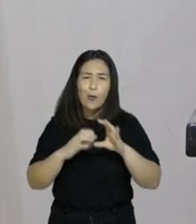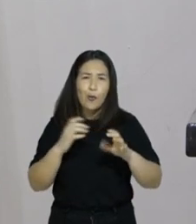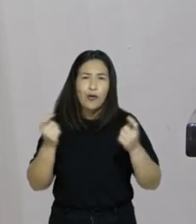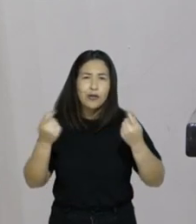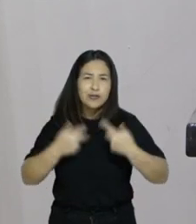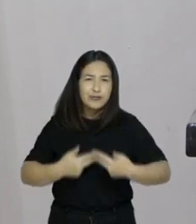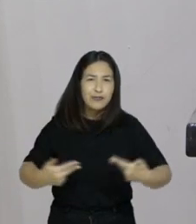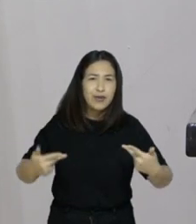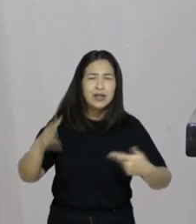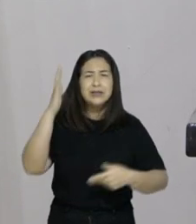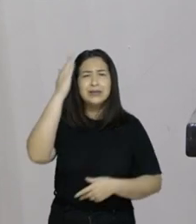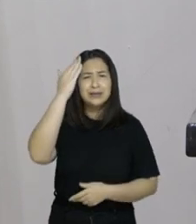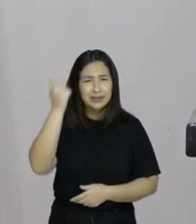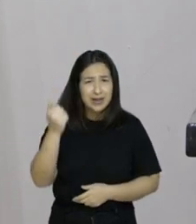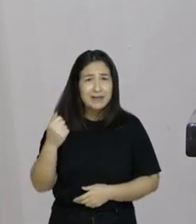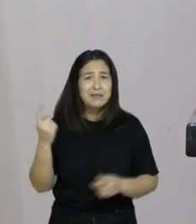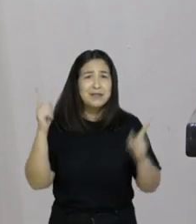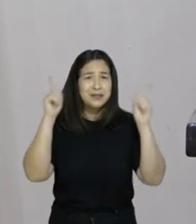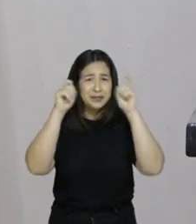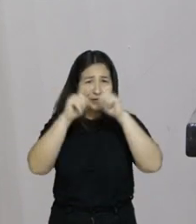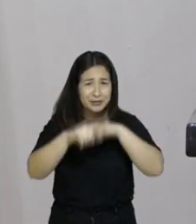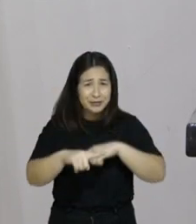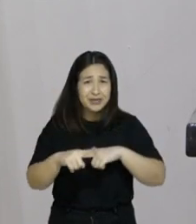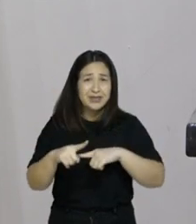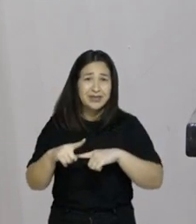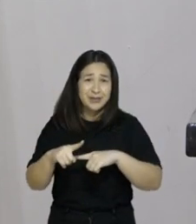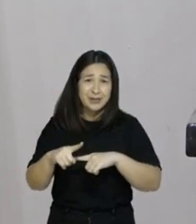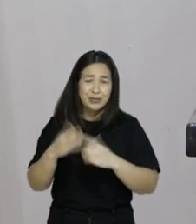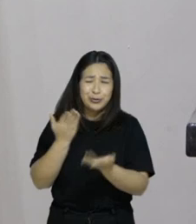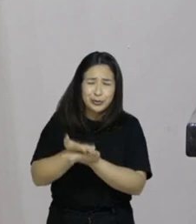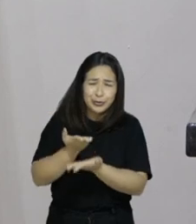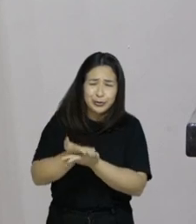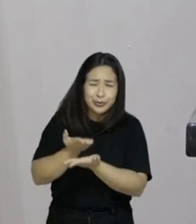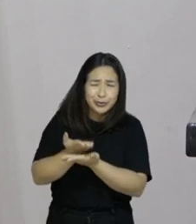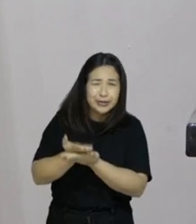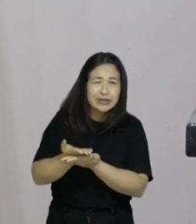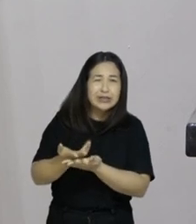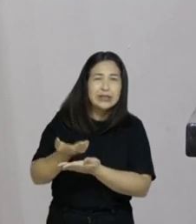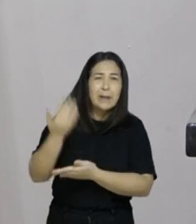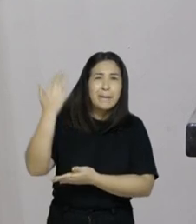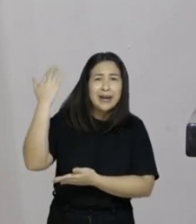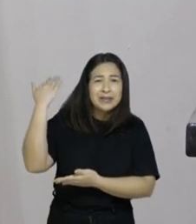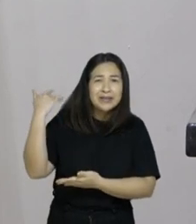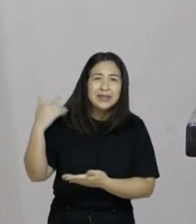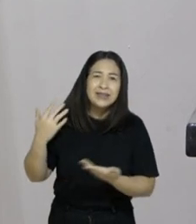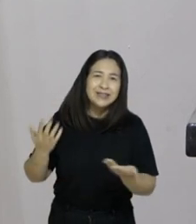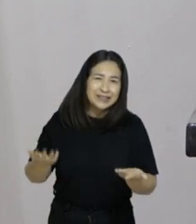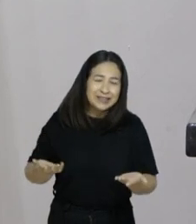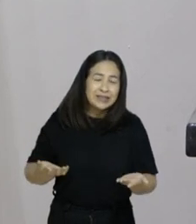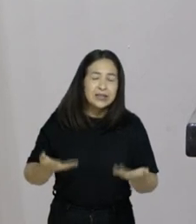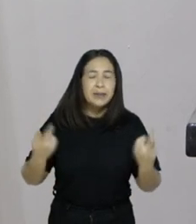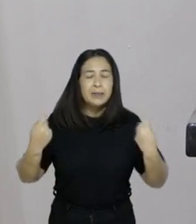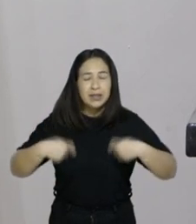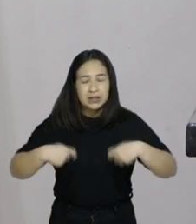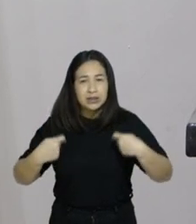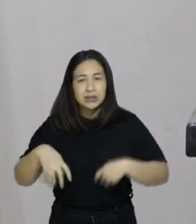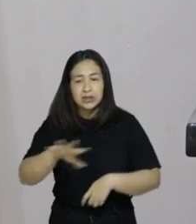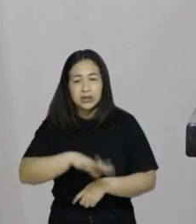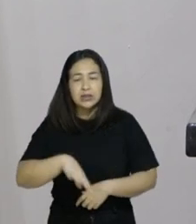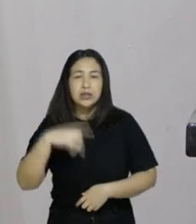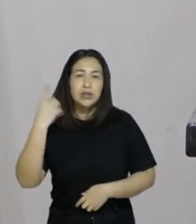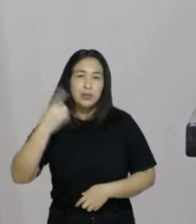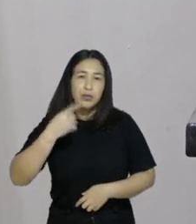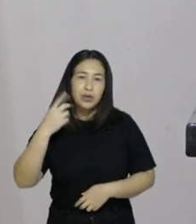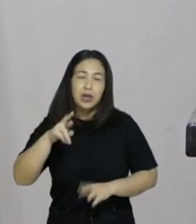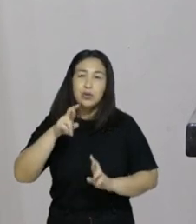difícil correr atrás do prejuízo. Por isso, é fundamental que, como deputados, como representantes